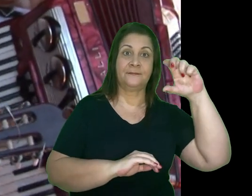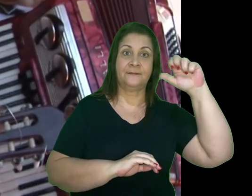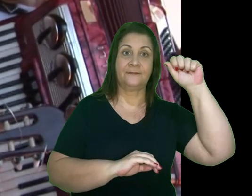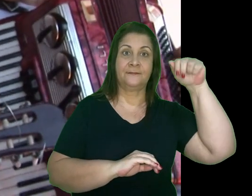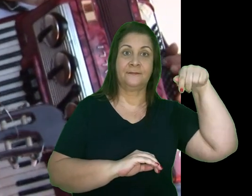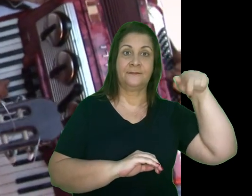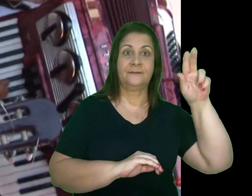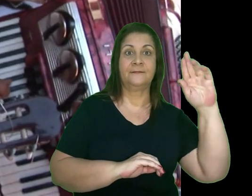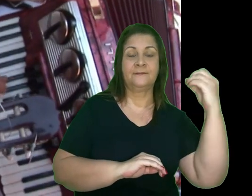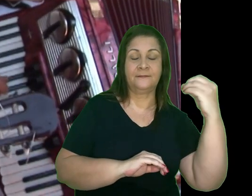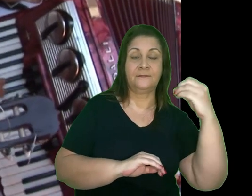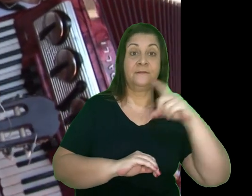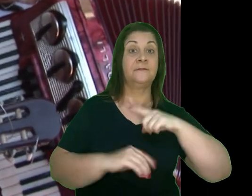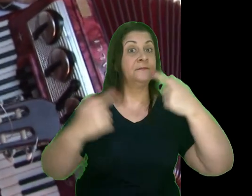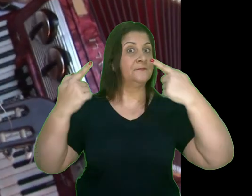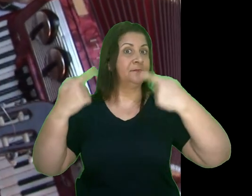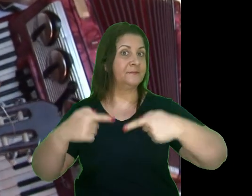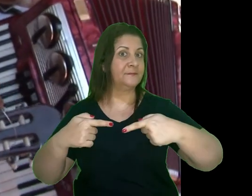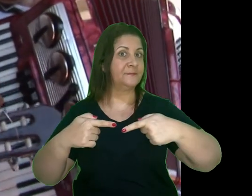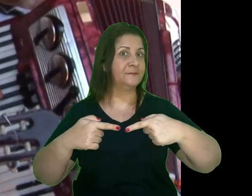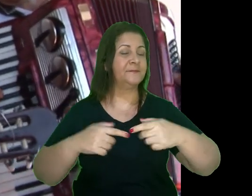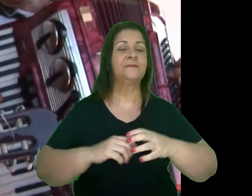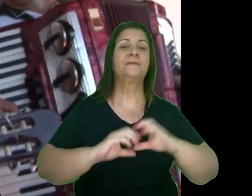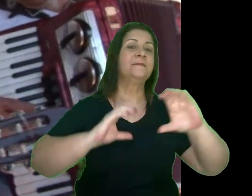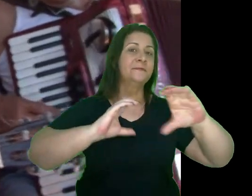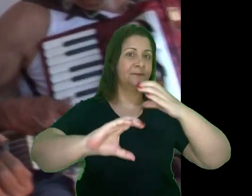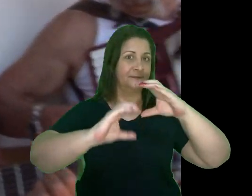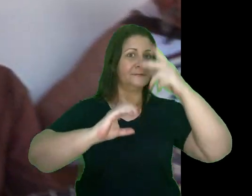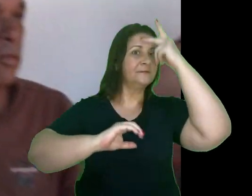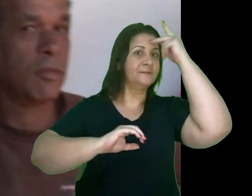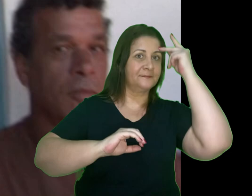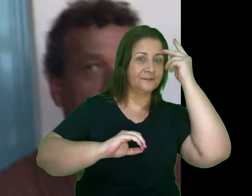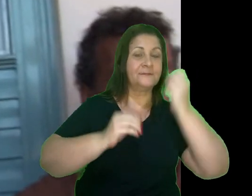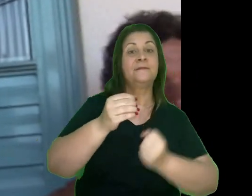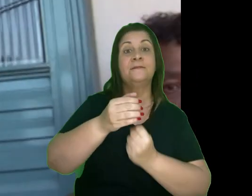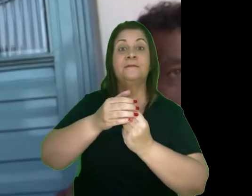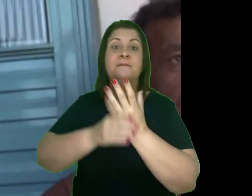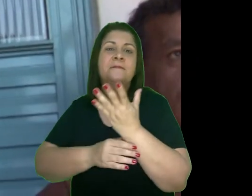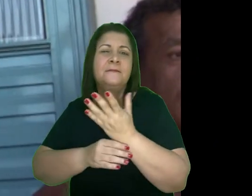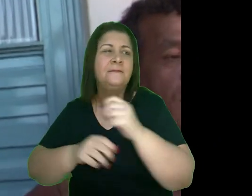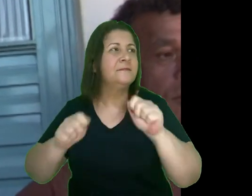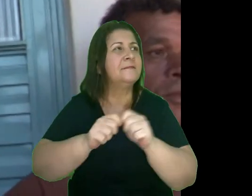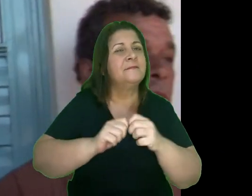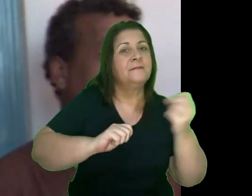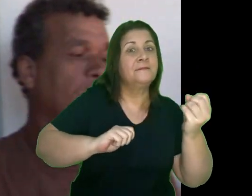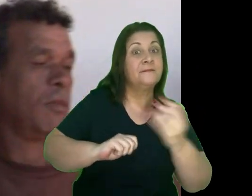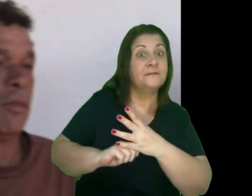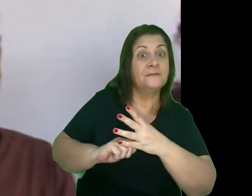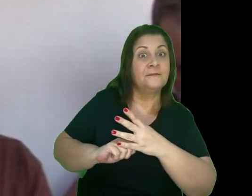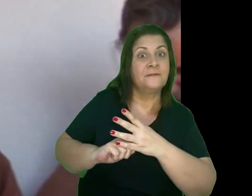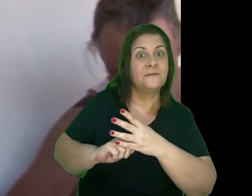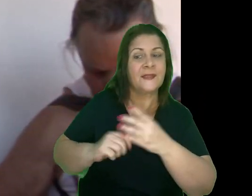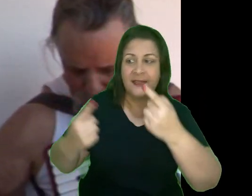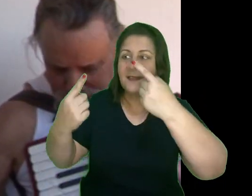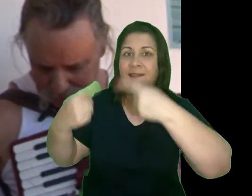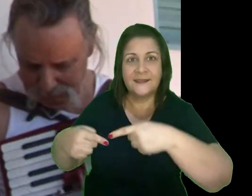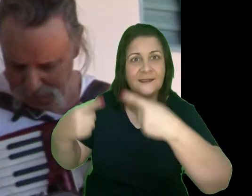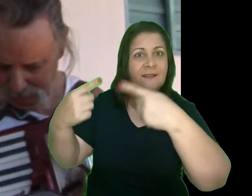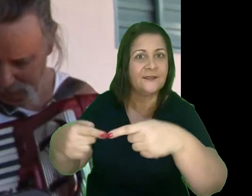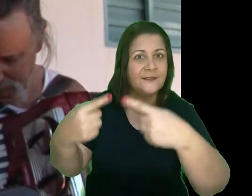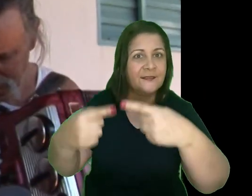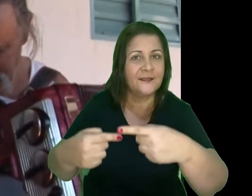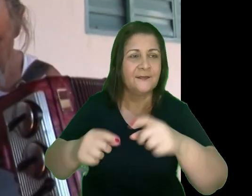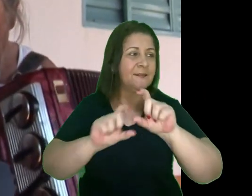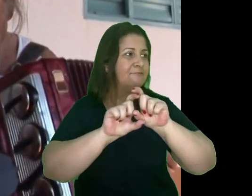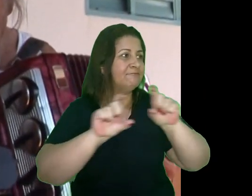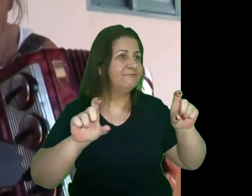No calango, há o desafio entre os cantadores, acompanhado de outros músicos. Eles criam, improvisam, desafiam-se